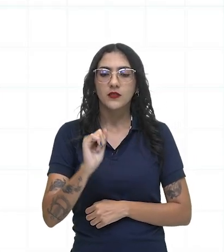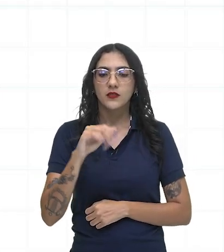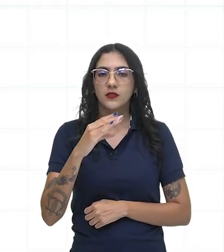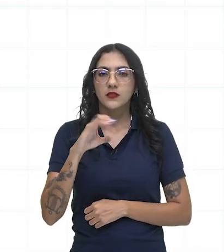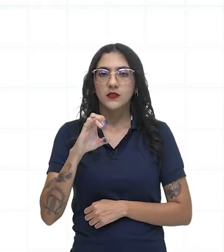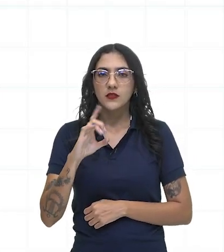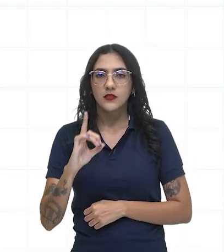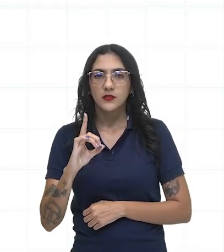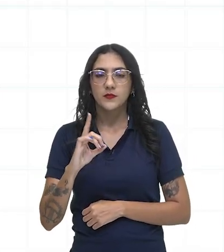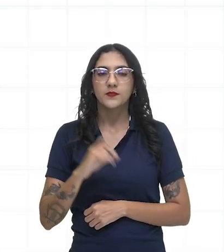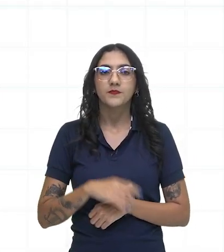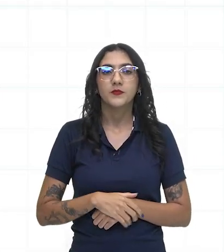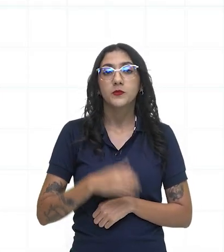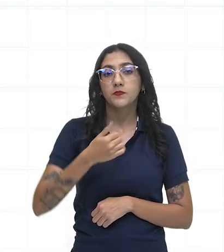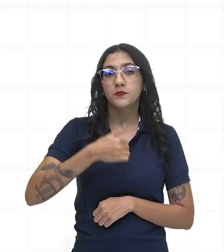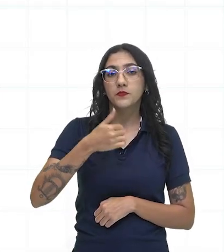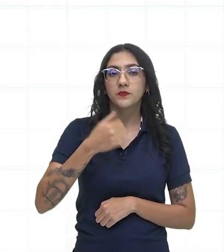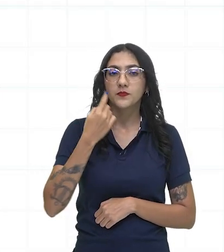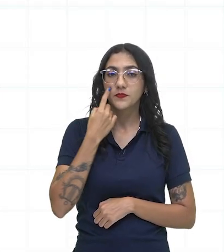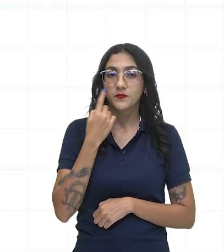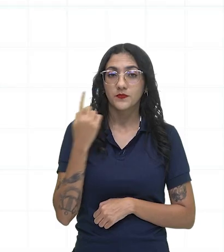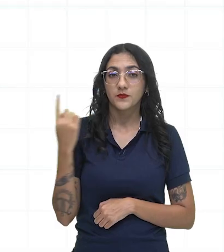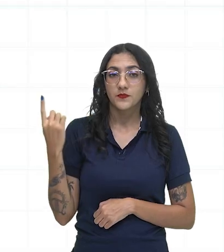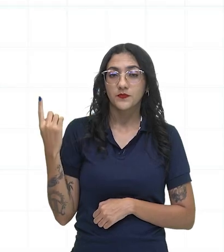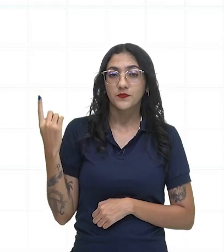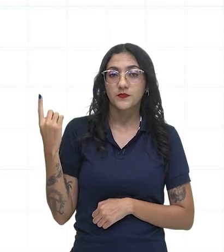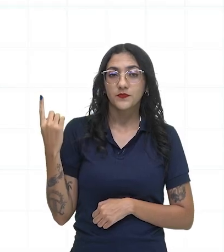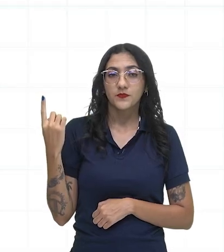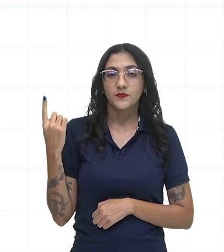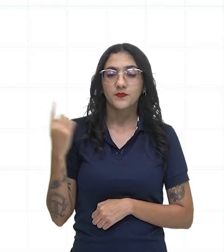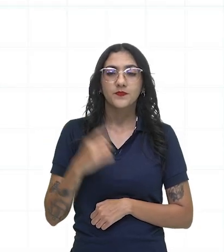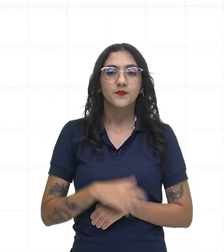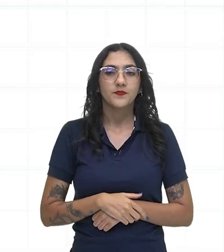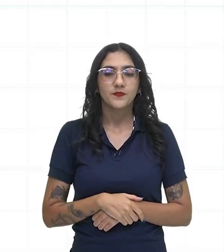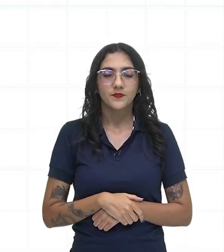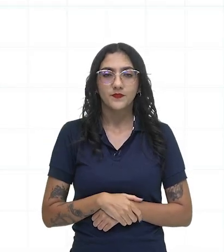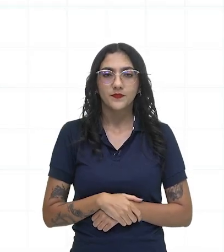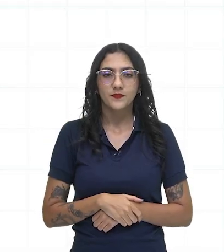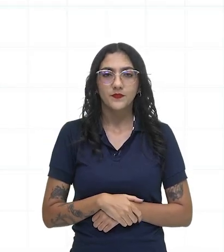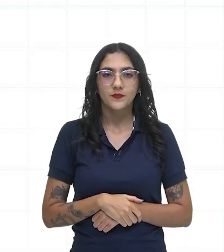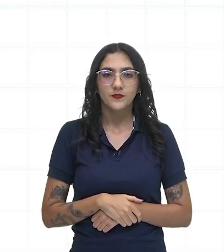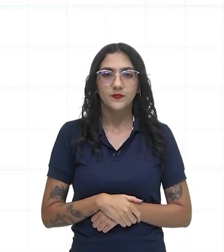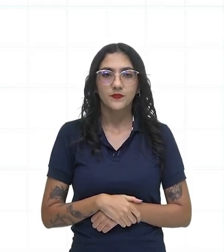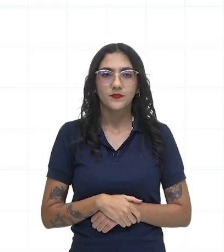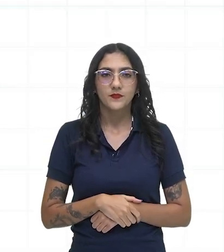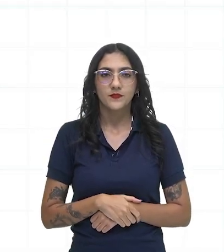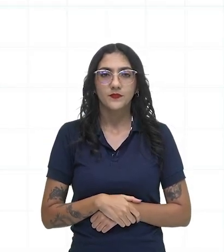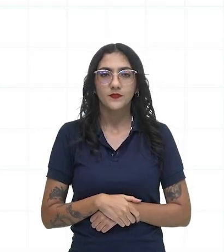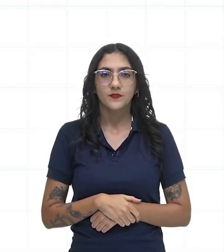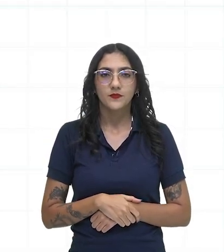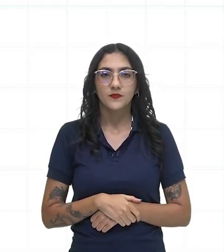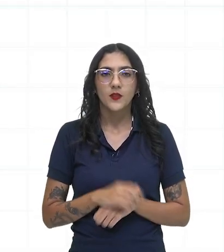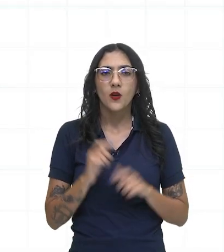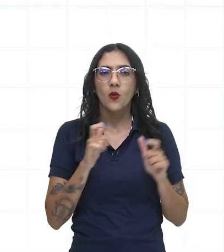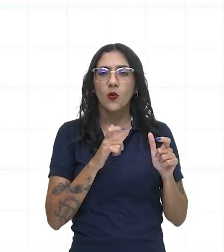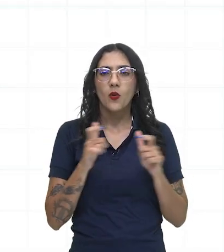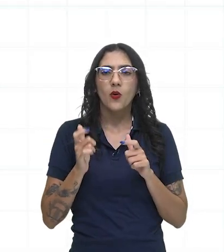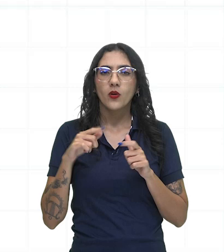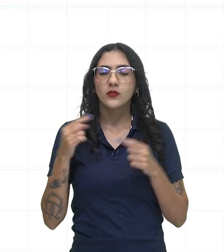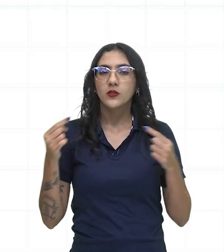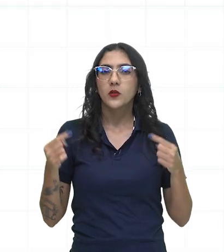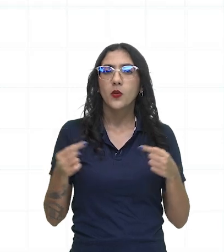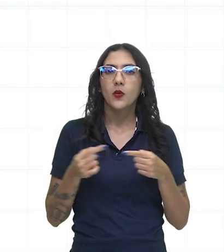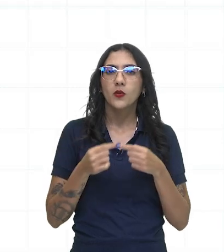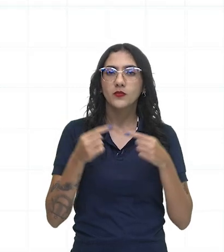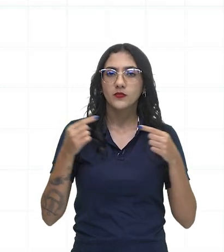Bom, começando com o verbo loved, ok? Eu vou colocar este verbo bem aqui.